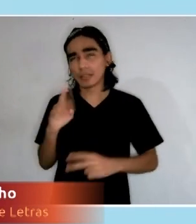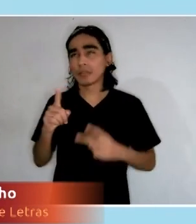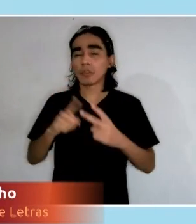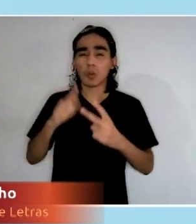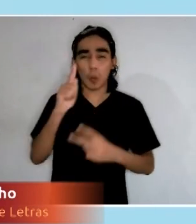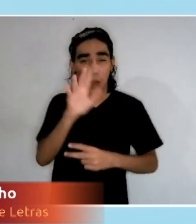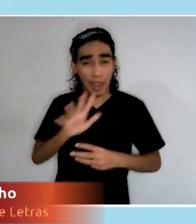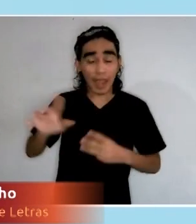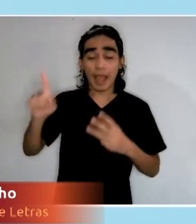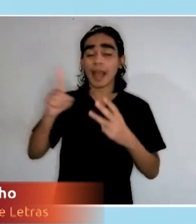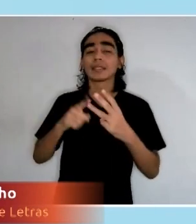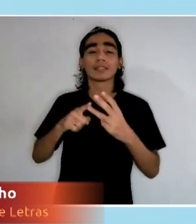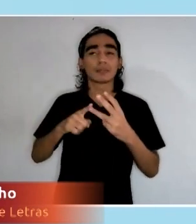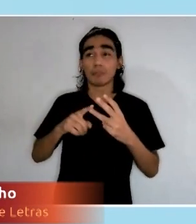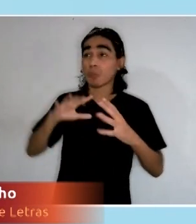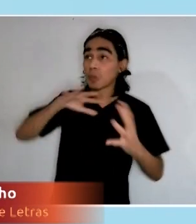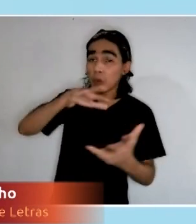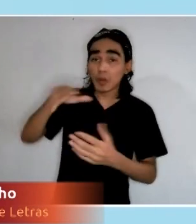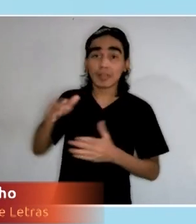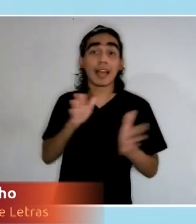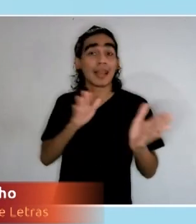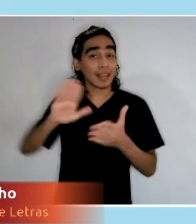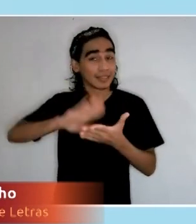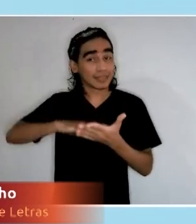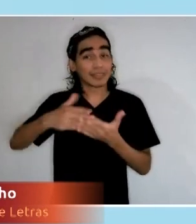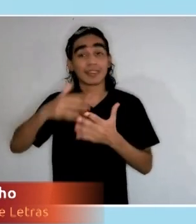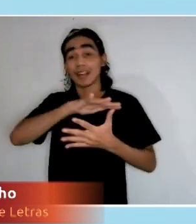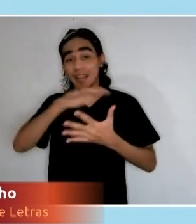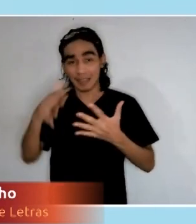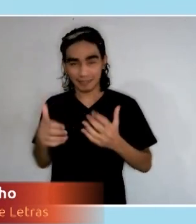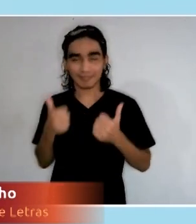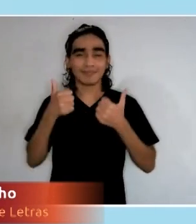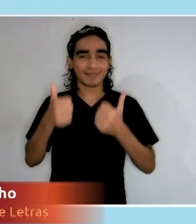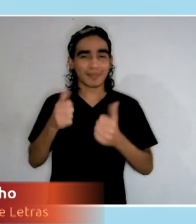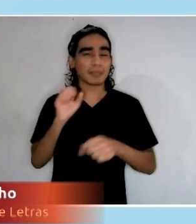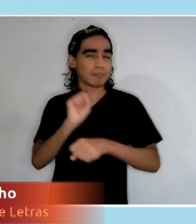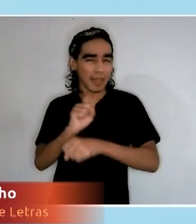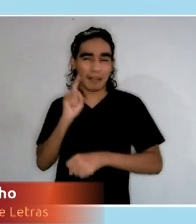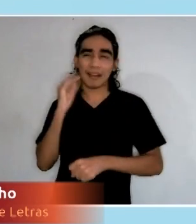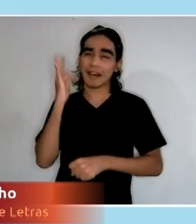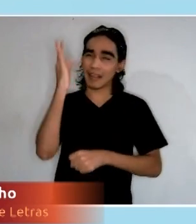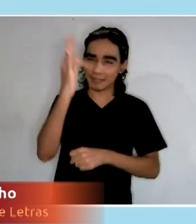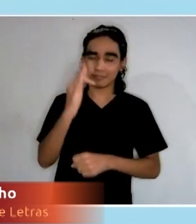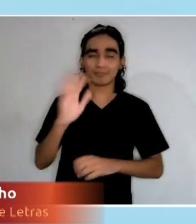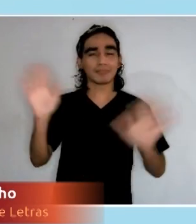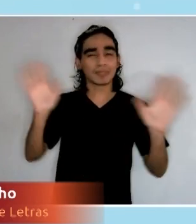sobre o mundo, e todas elas acessíveis ao público surdo. Te espero lá. Tchau!